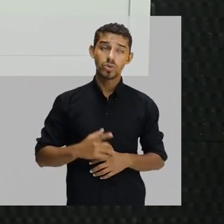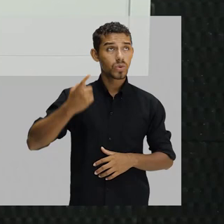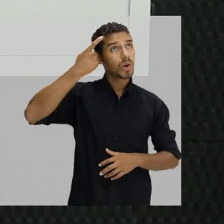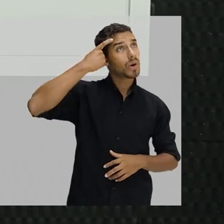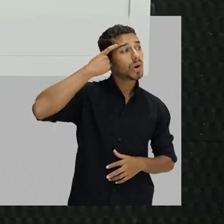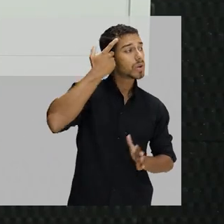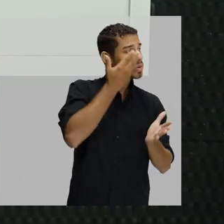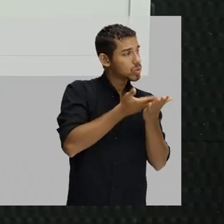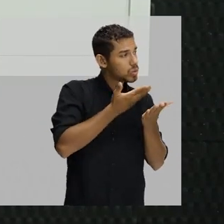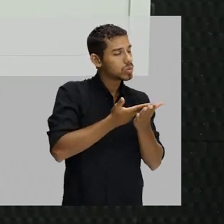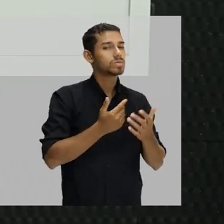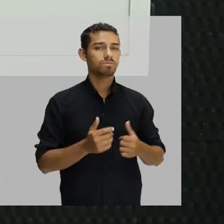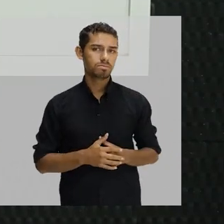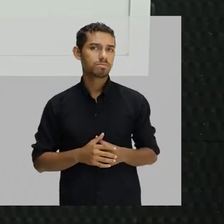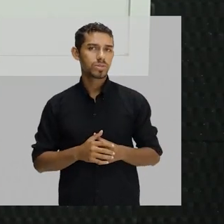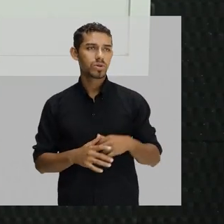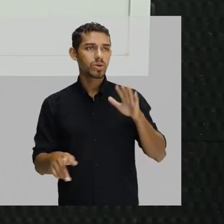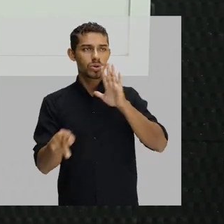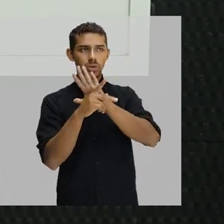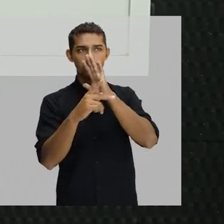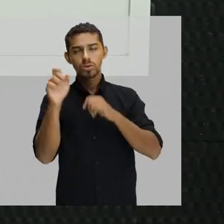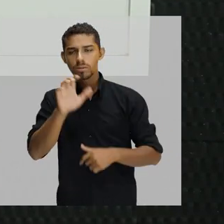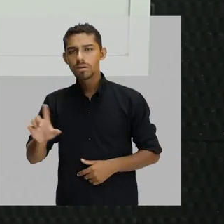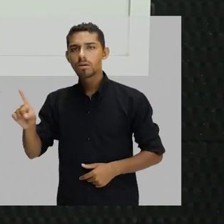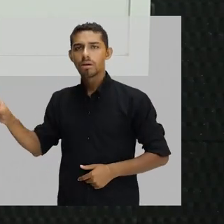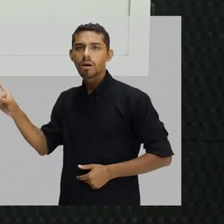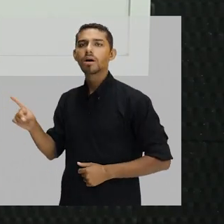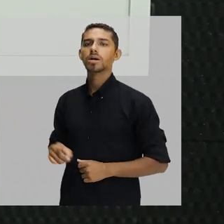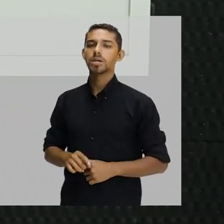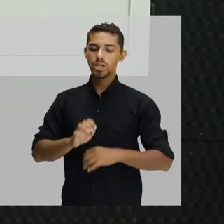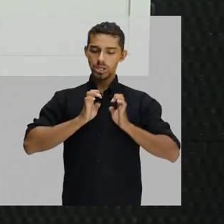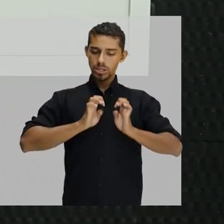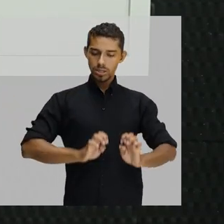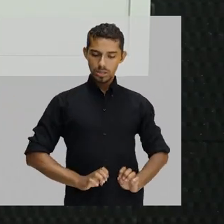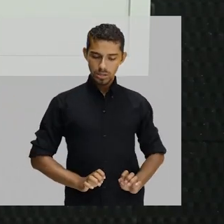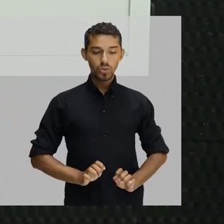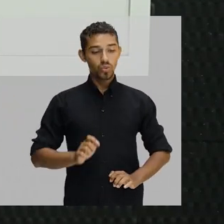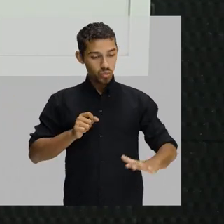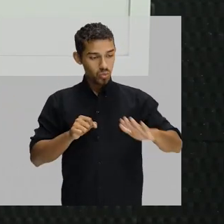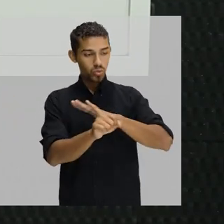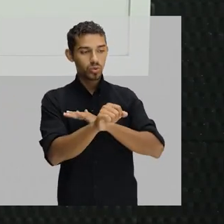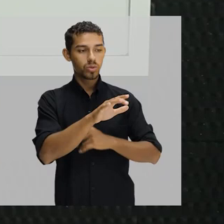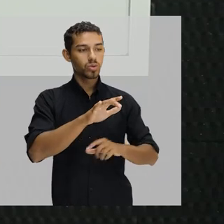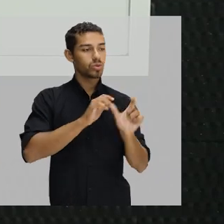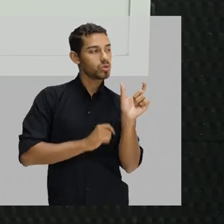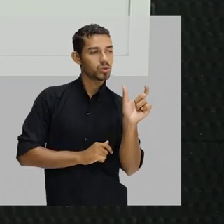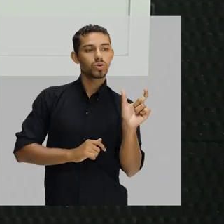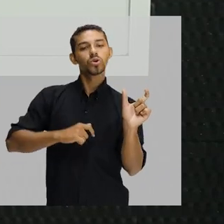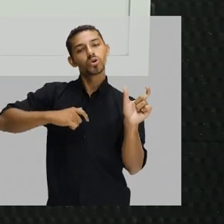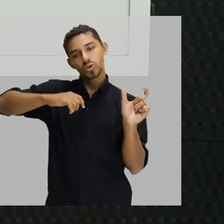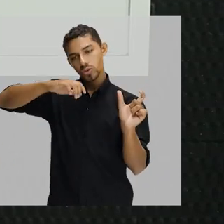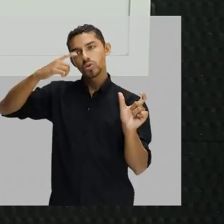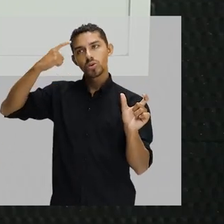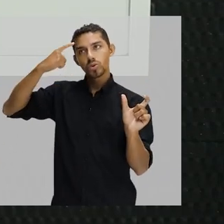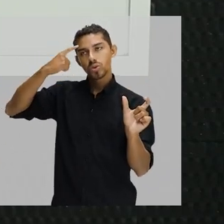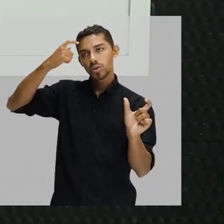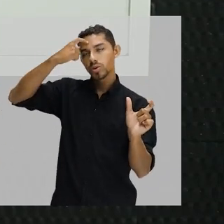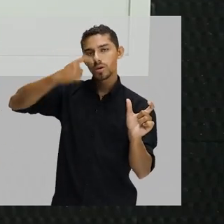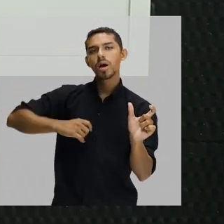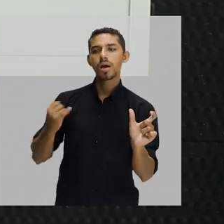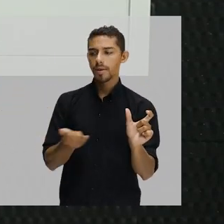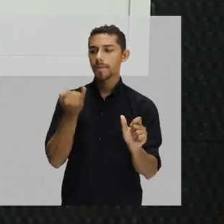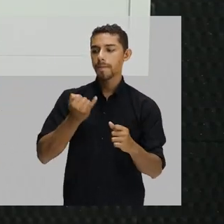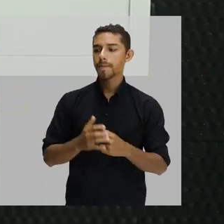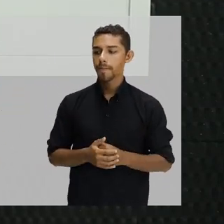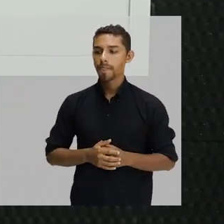também estudados por esta área, claro, ética também, do qual está emanada o nome, juízo ético. O juízo ético é